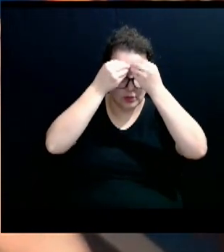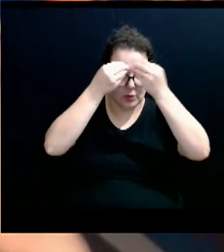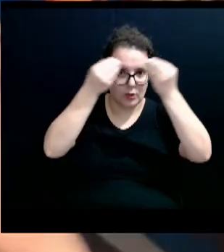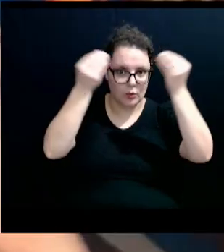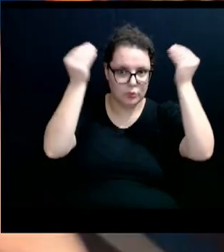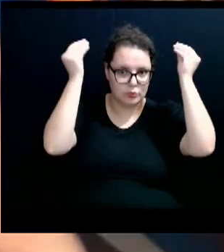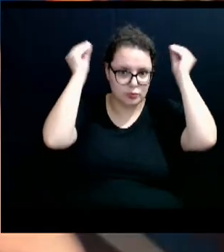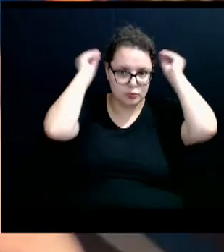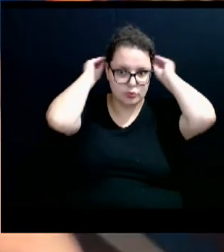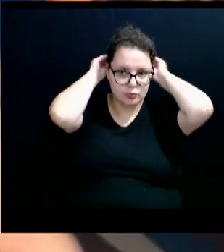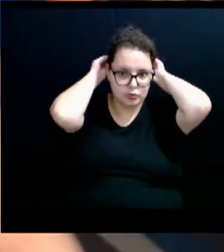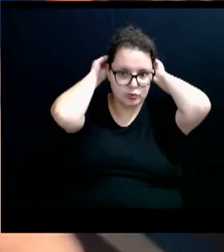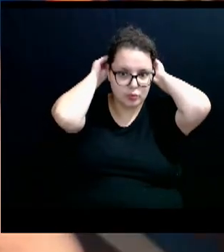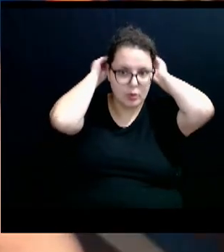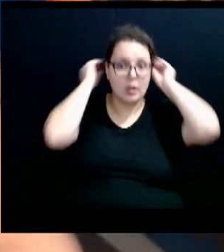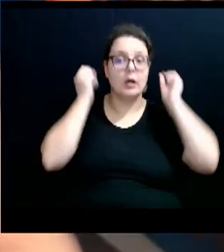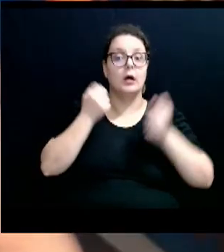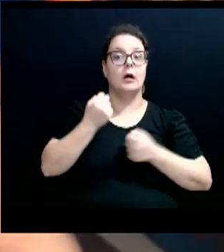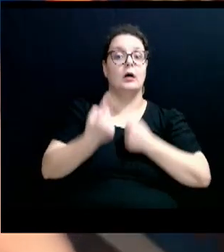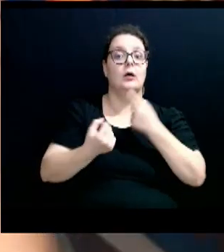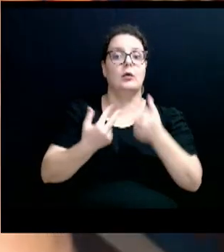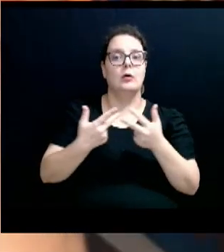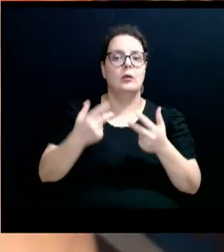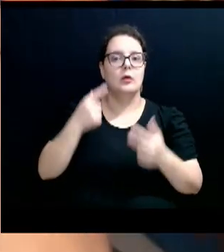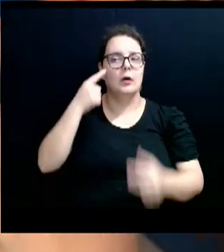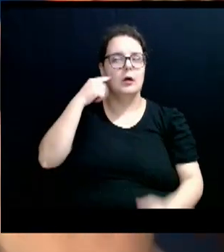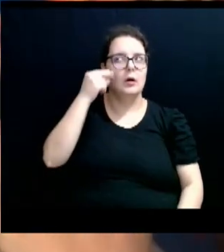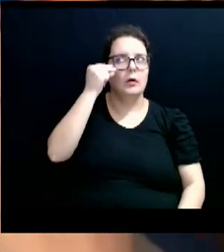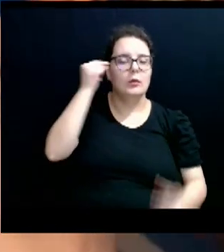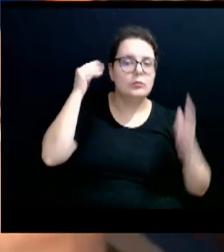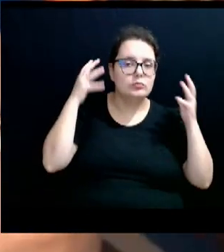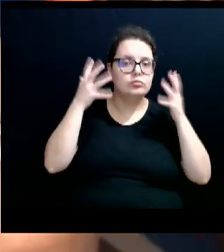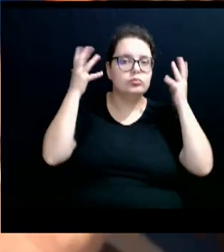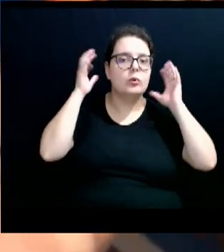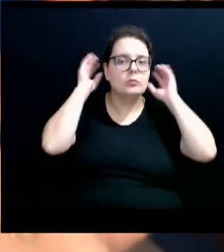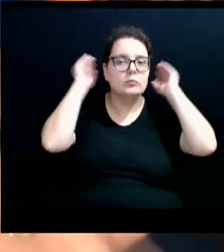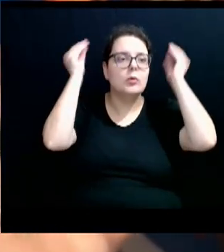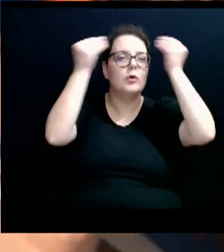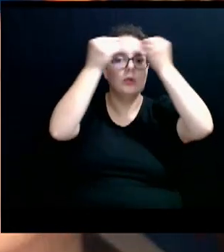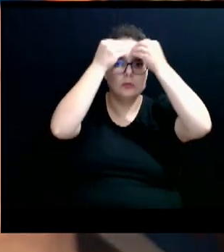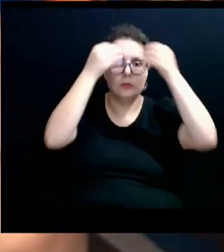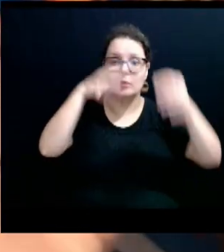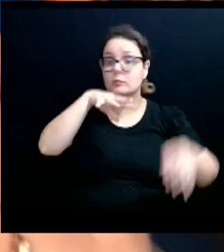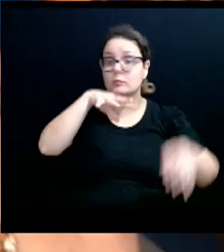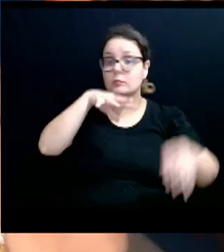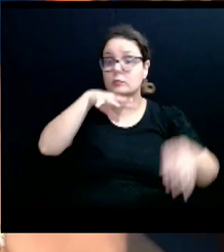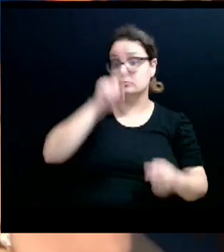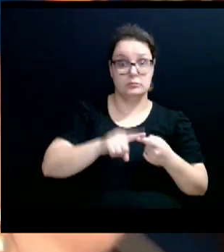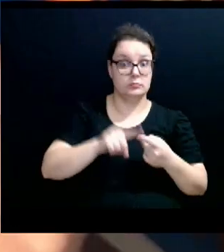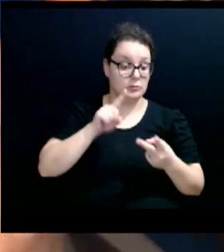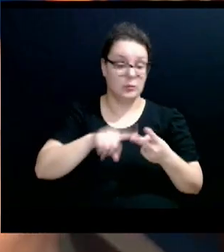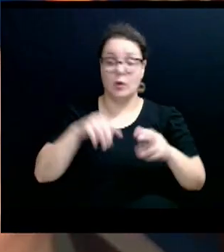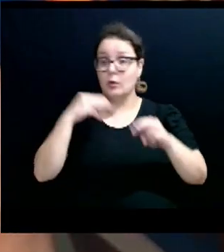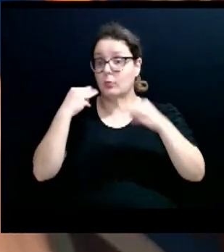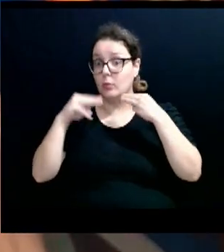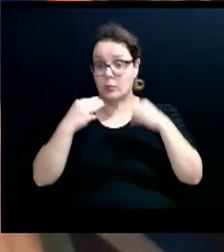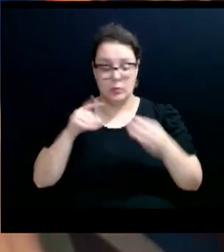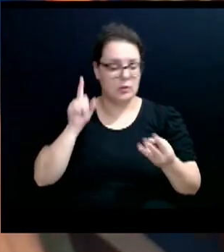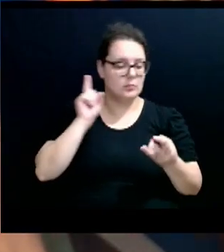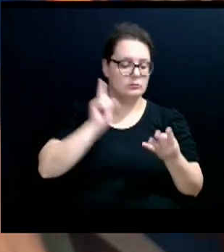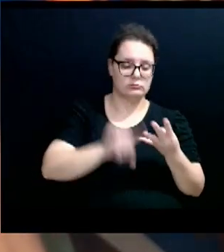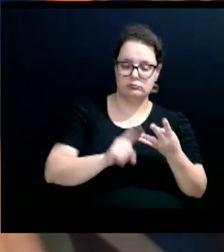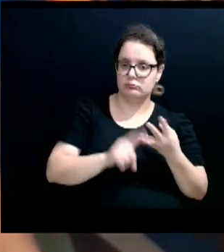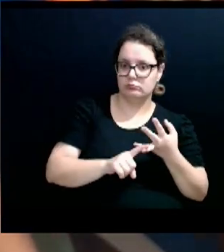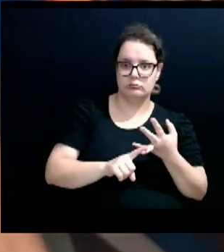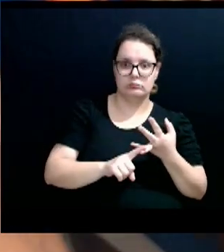alguma coisa que dá essa faísca de estímulo, pode ser um cheiro, pode ser uma música, pode ser uma cor,